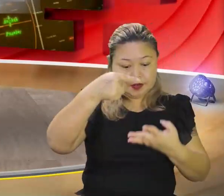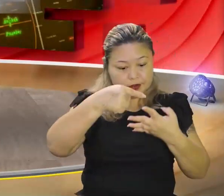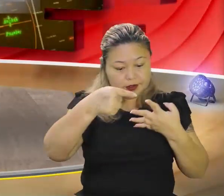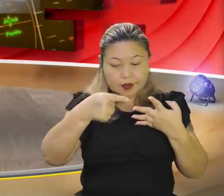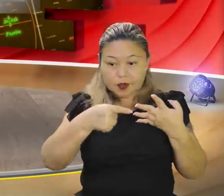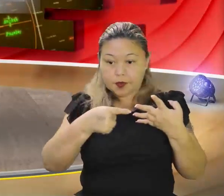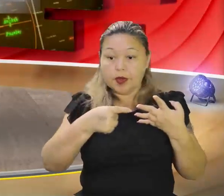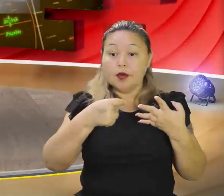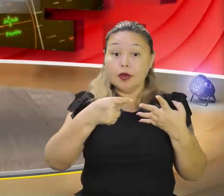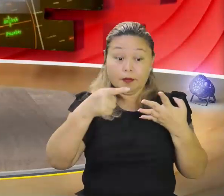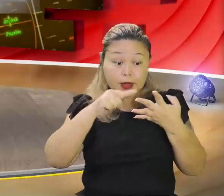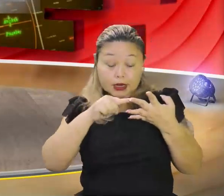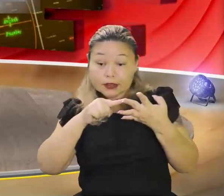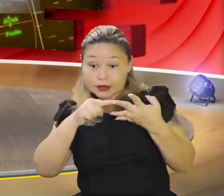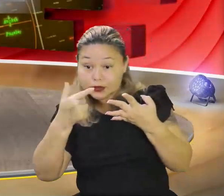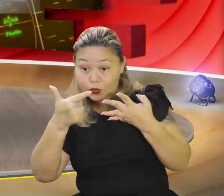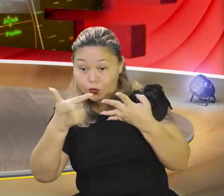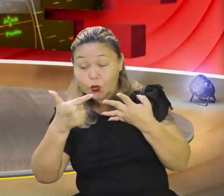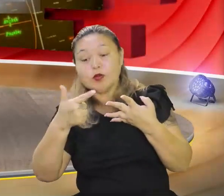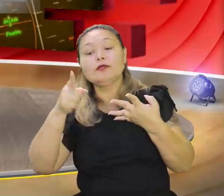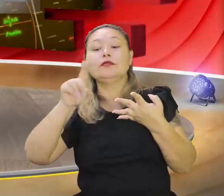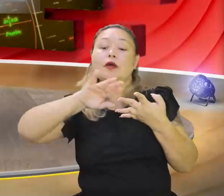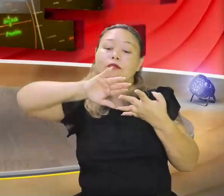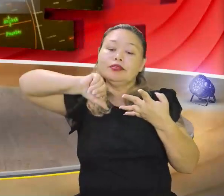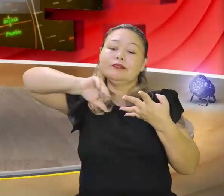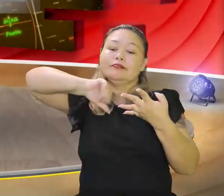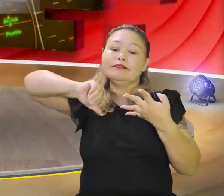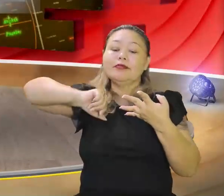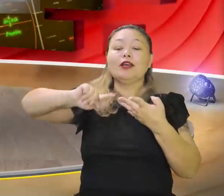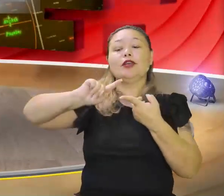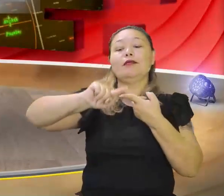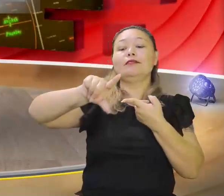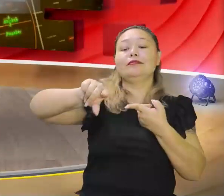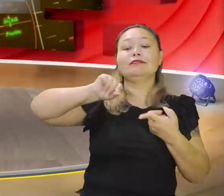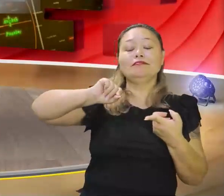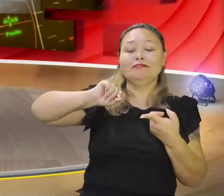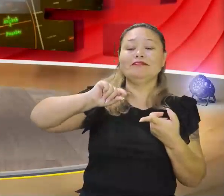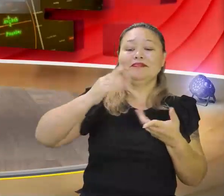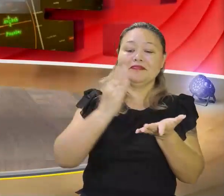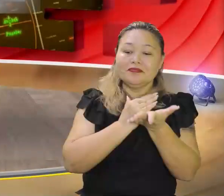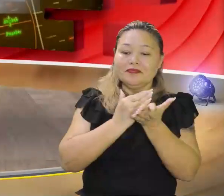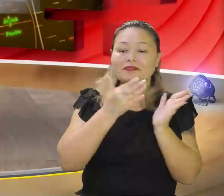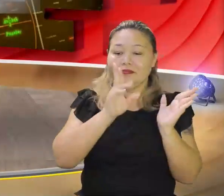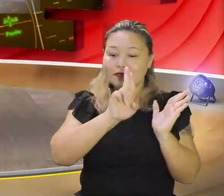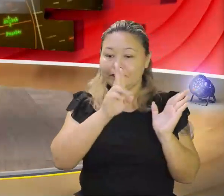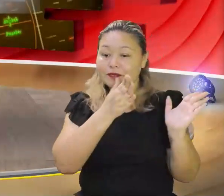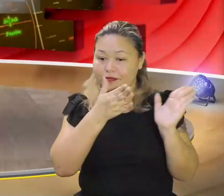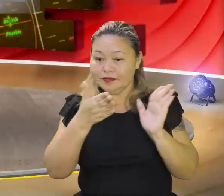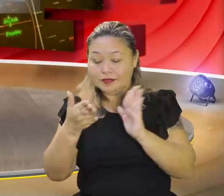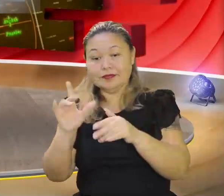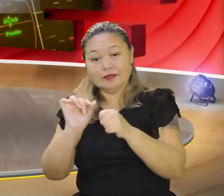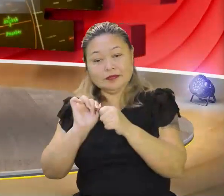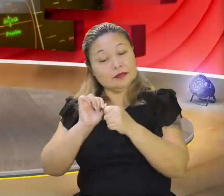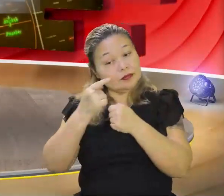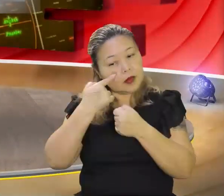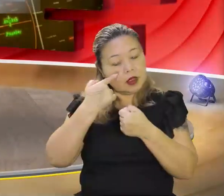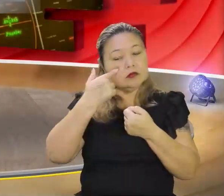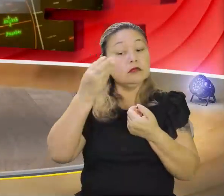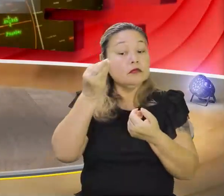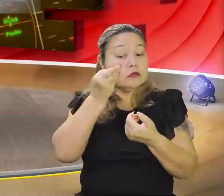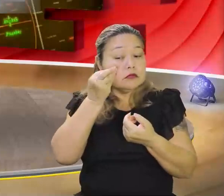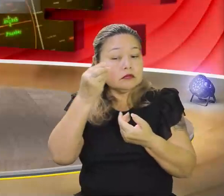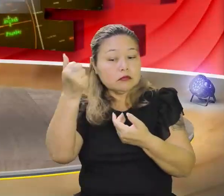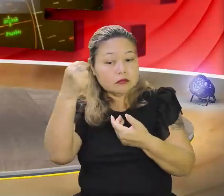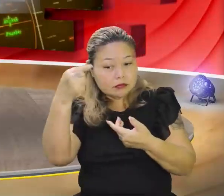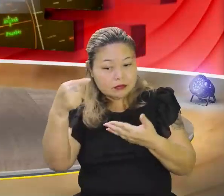começam pela segunda, eu já marcaria a única que começou pela primeira. Verdade. Porque ele usou respectivamente. Aqui não, aqui eu vou ter que testar um por um. Então vamos